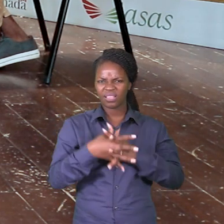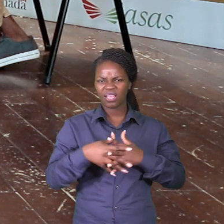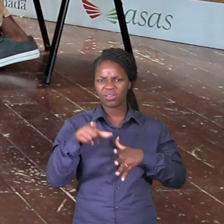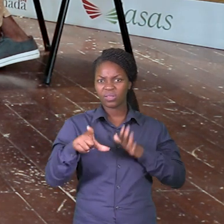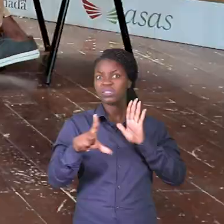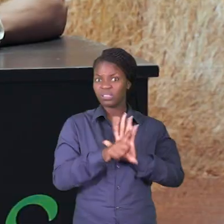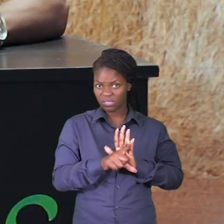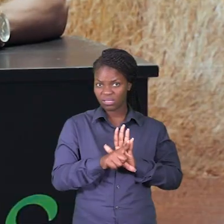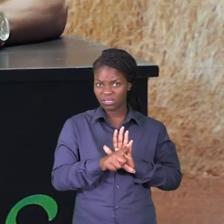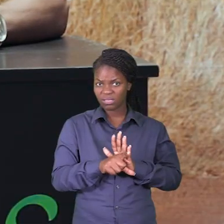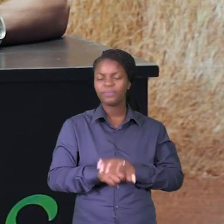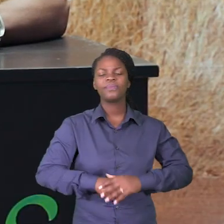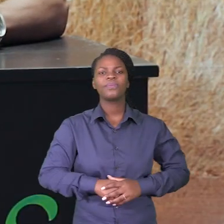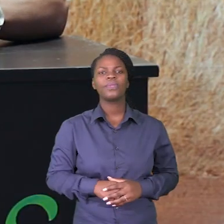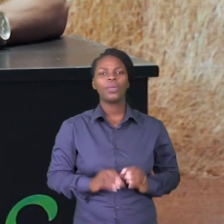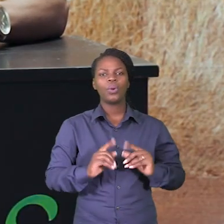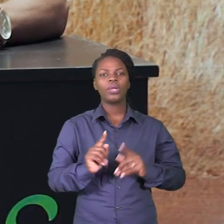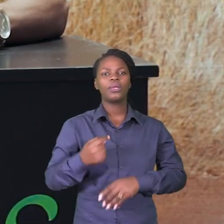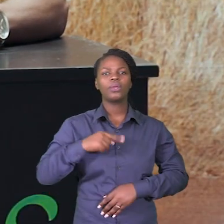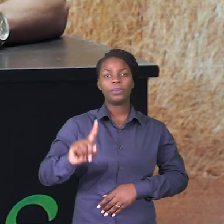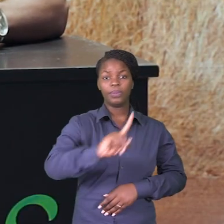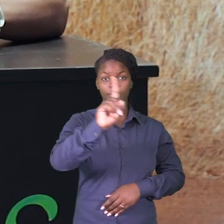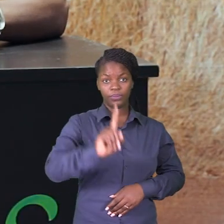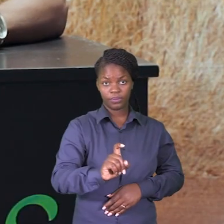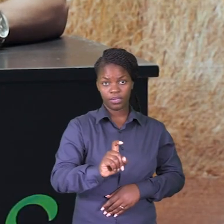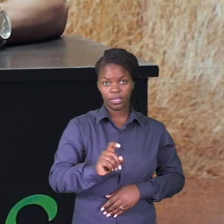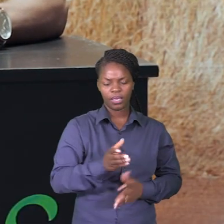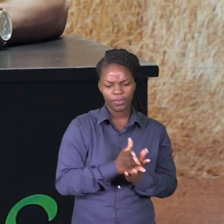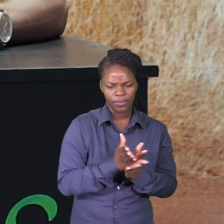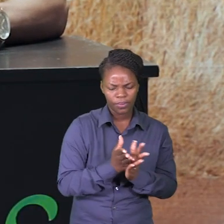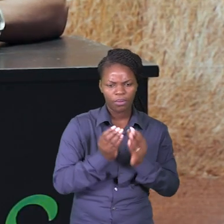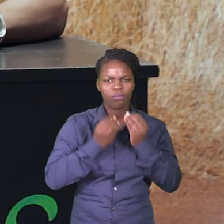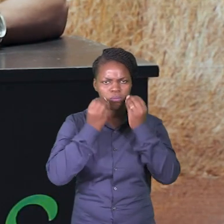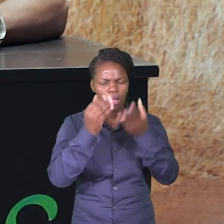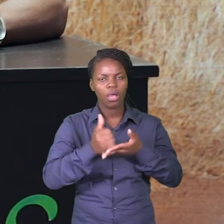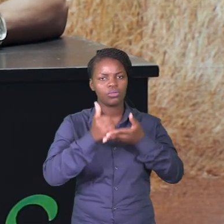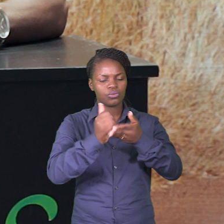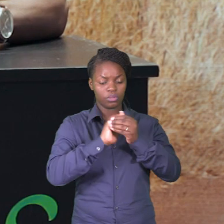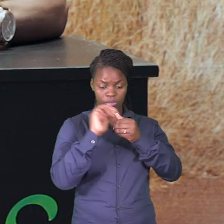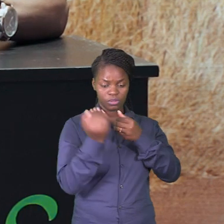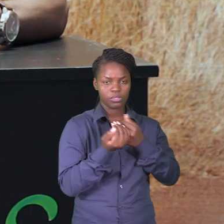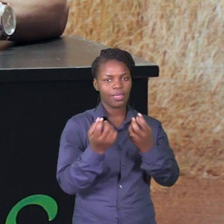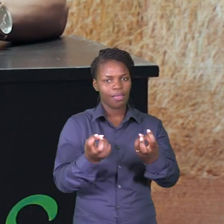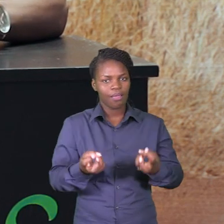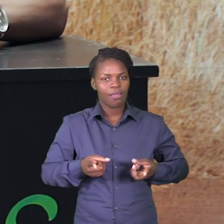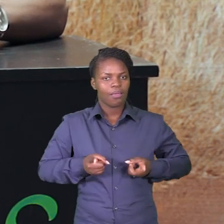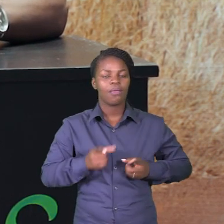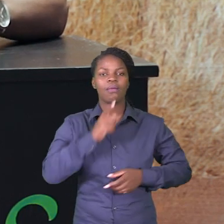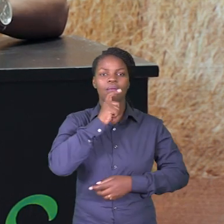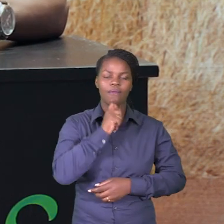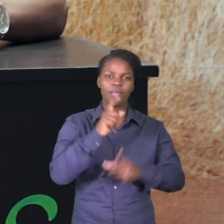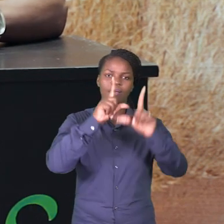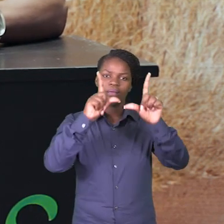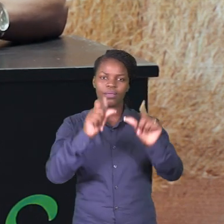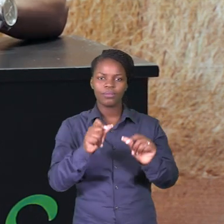pergunta que eu deixaria ficar o mecanismo setorial vem essencialmente proteger a alunos e alunas de questões ligadas à violência